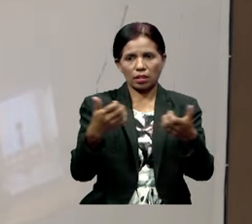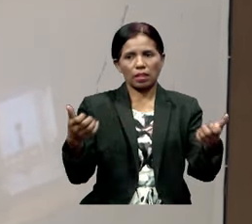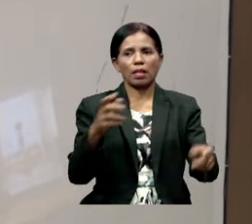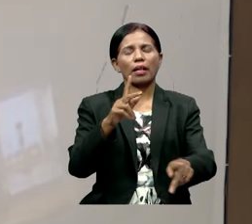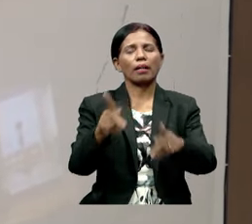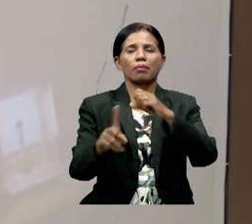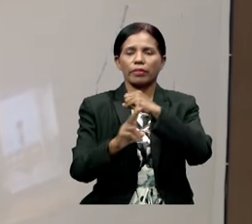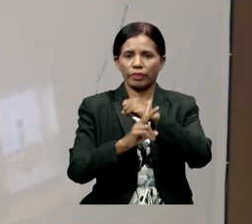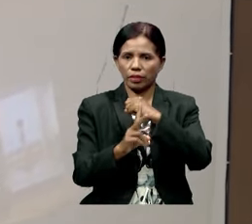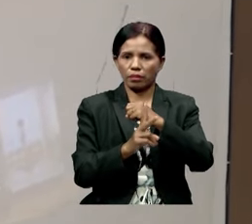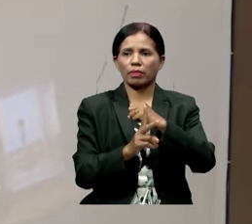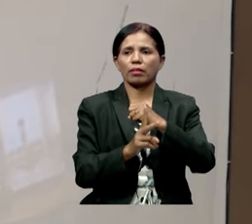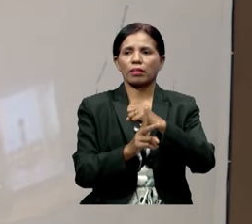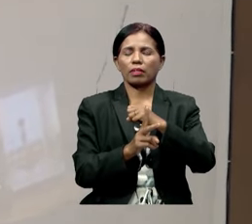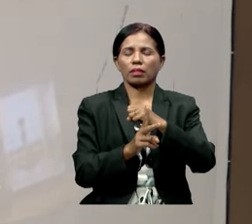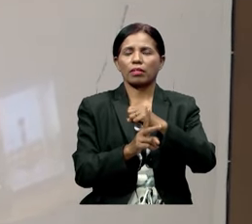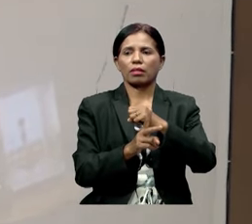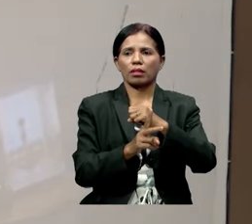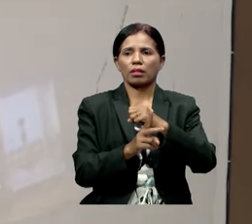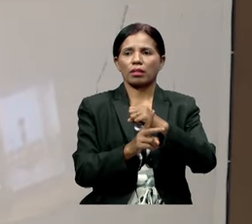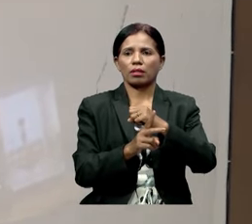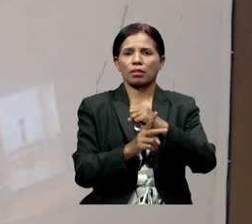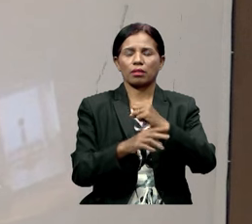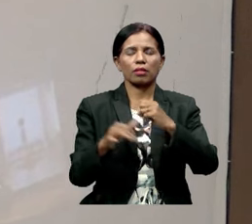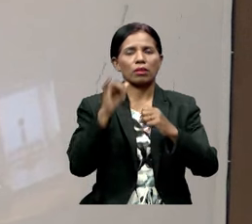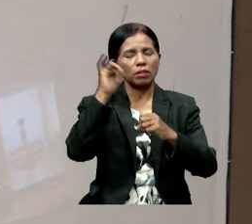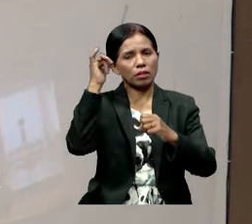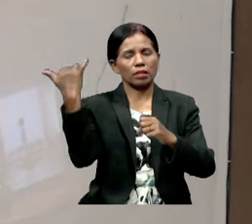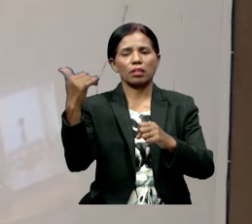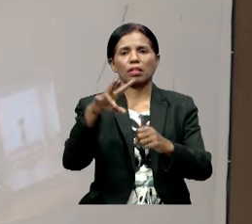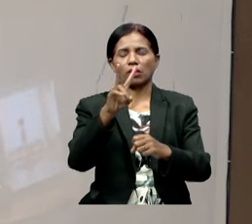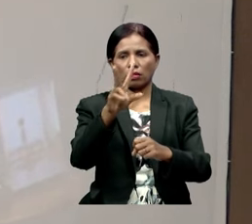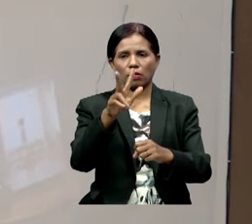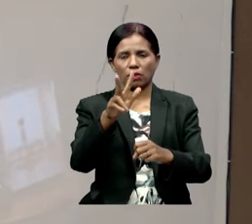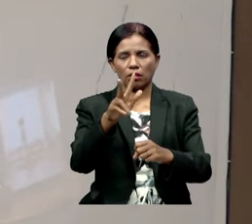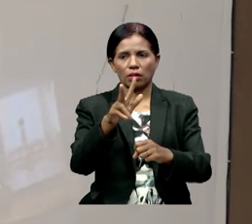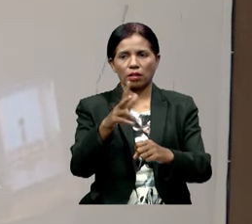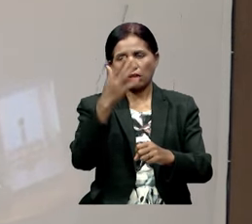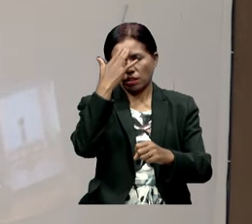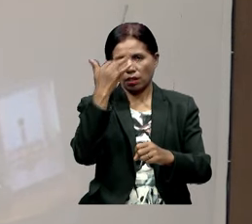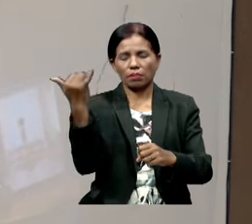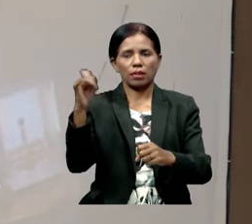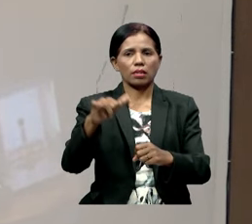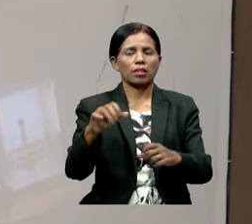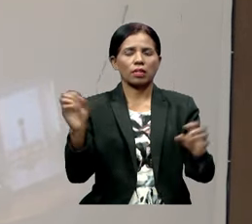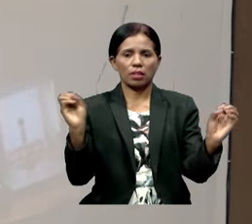vítima, vai oficiar ser na entolo, né? Também se ela o recessamento